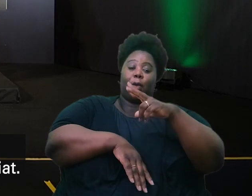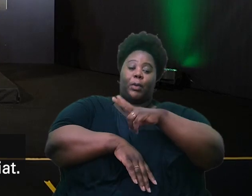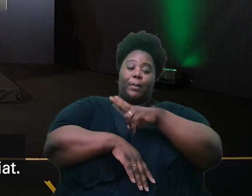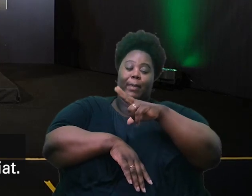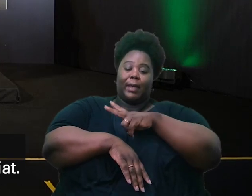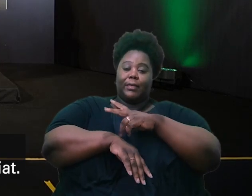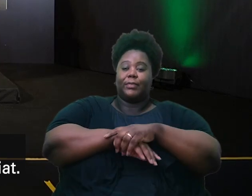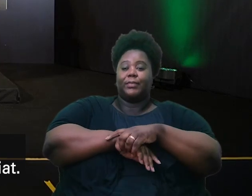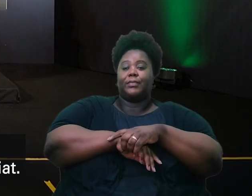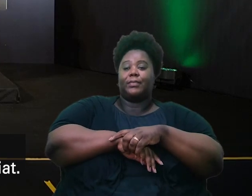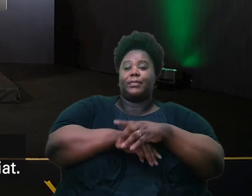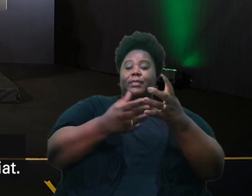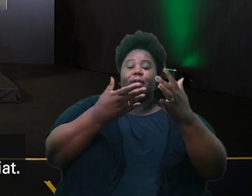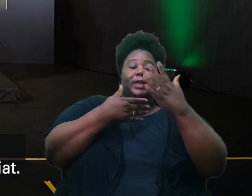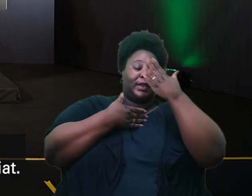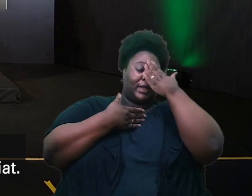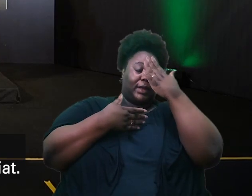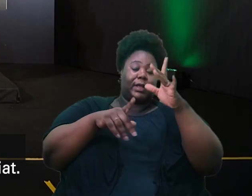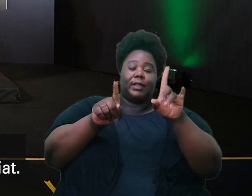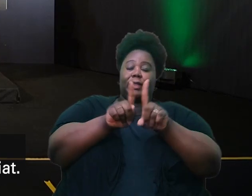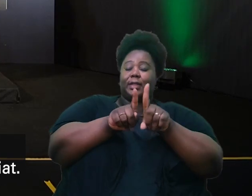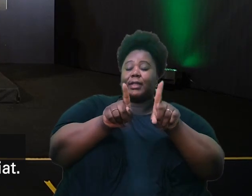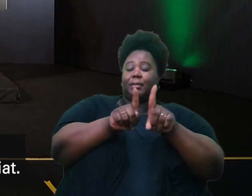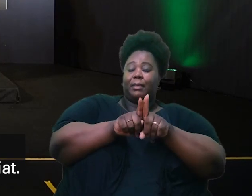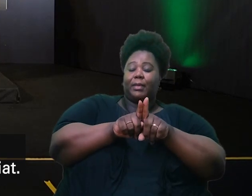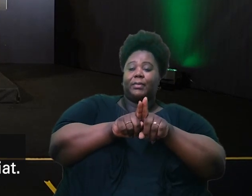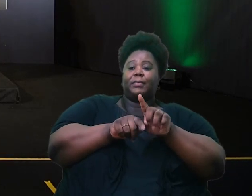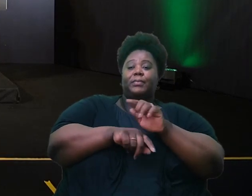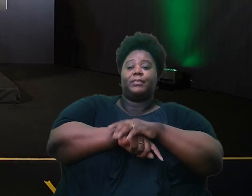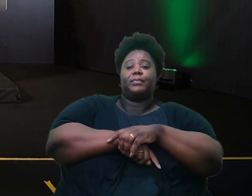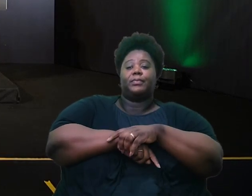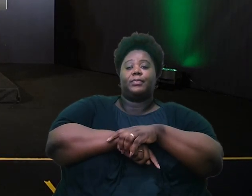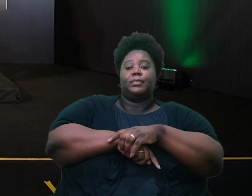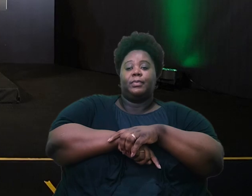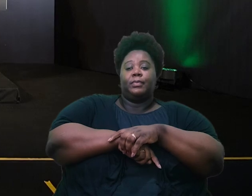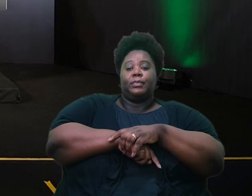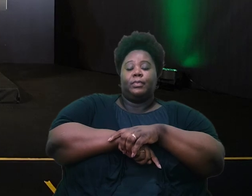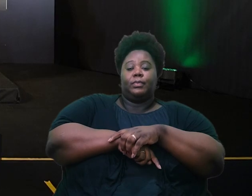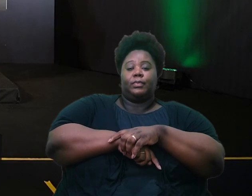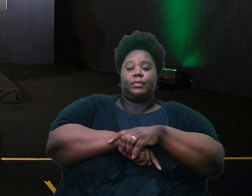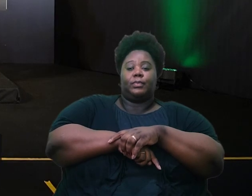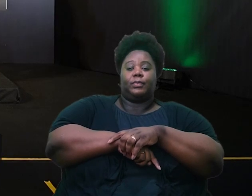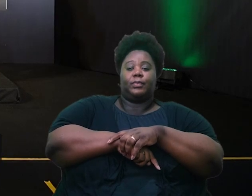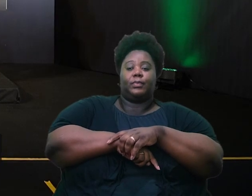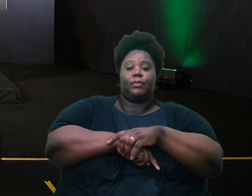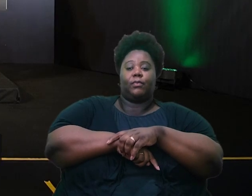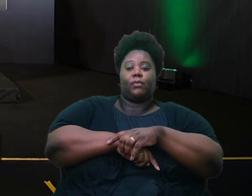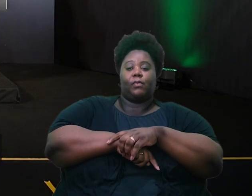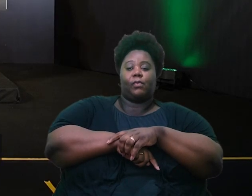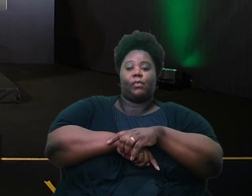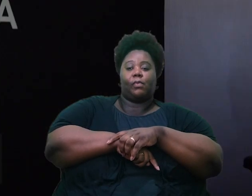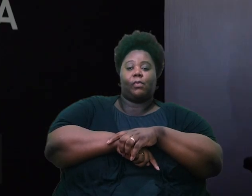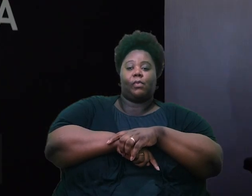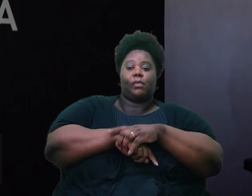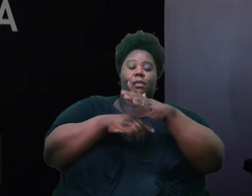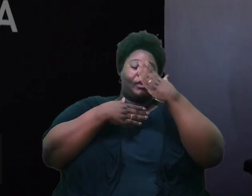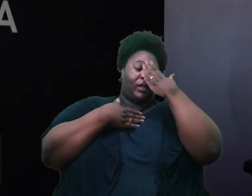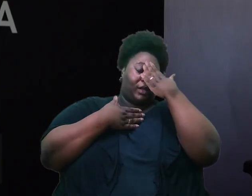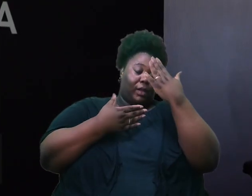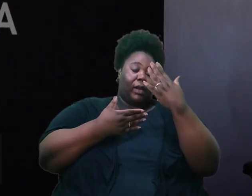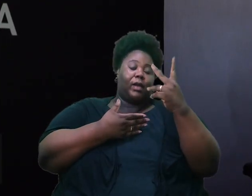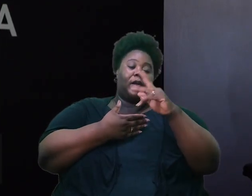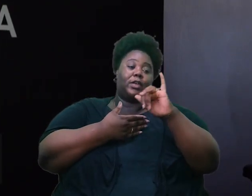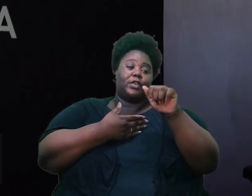particularmente, Marcelo, quero agradecer também a Casa Fiat, né? Agradecer Janaína também, que fez